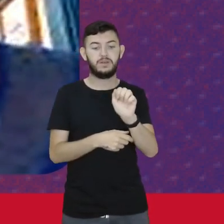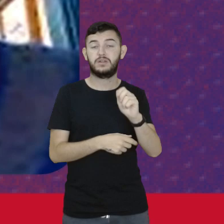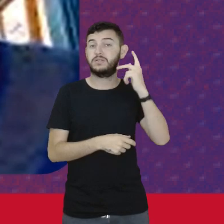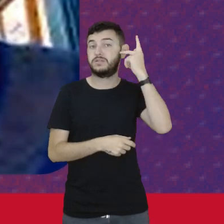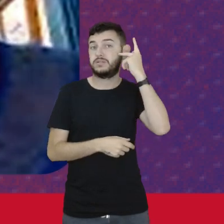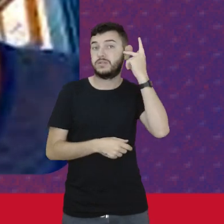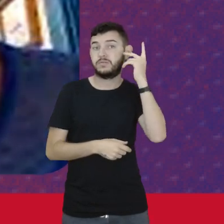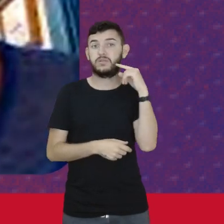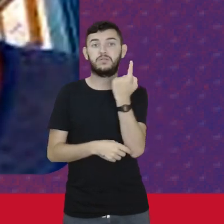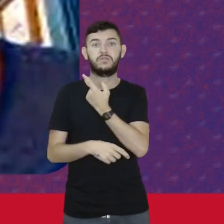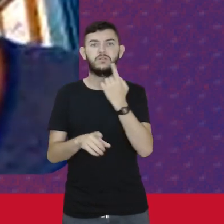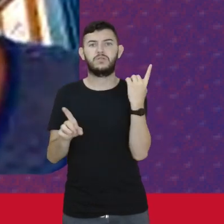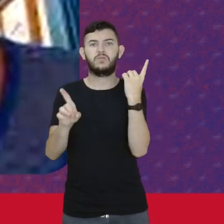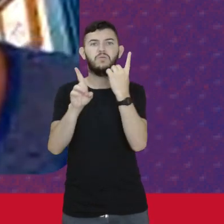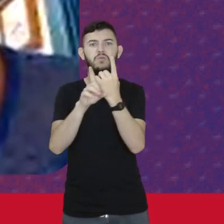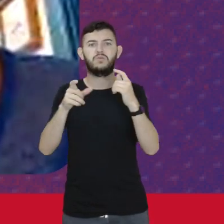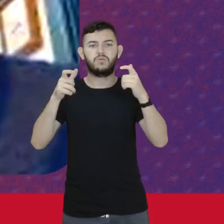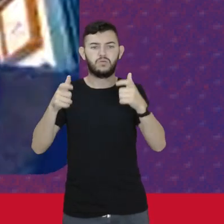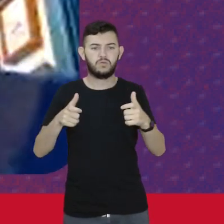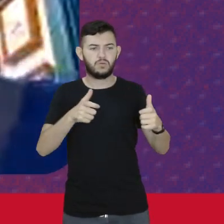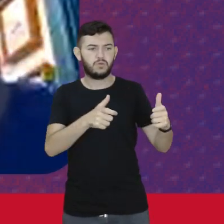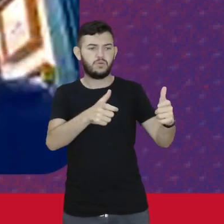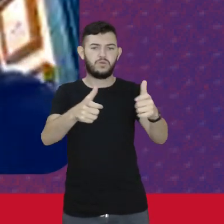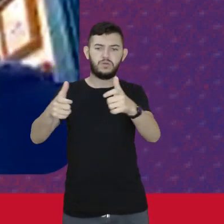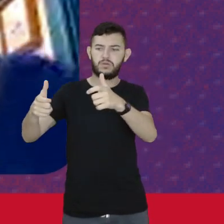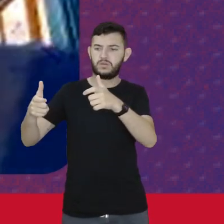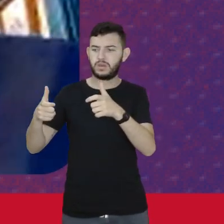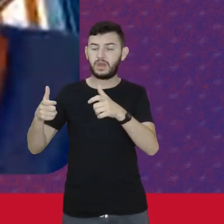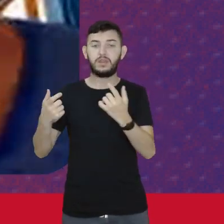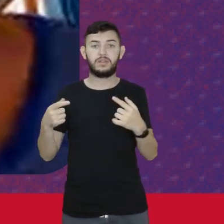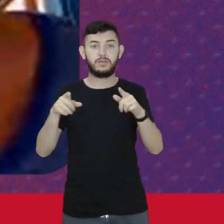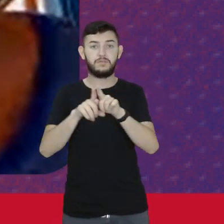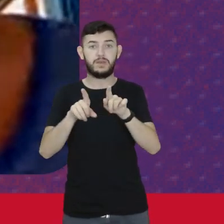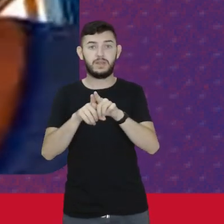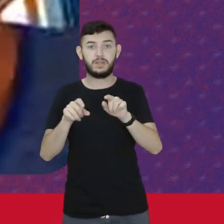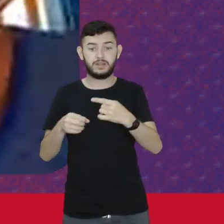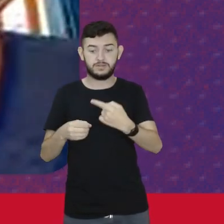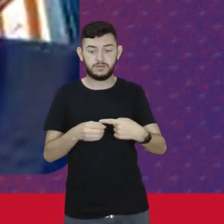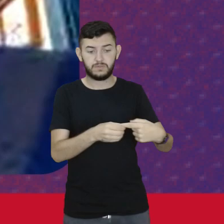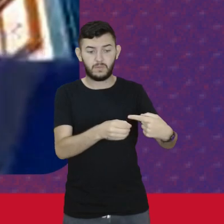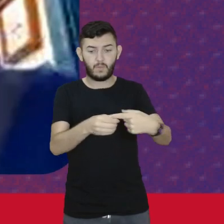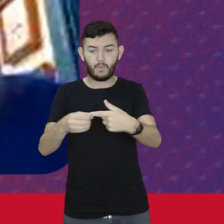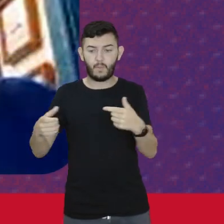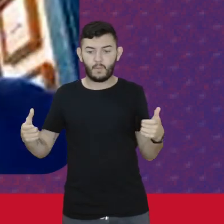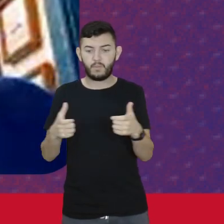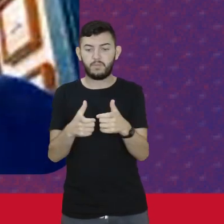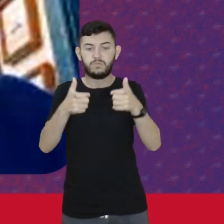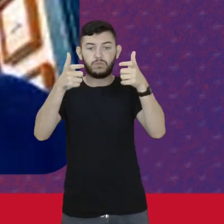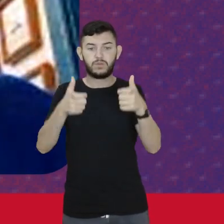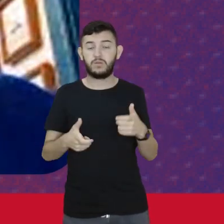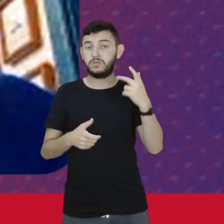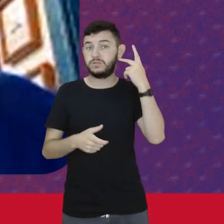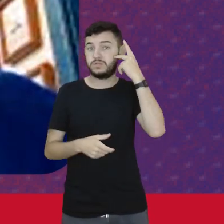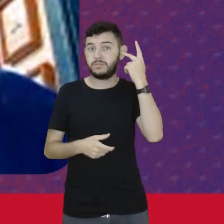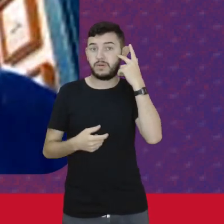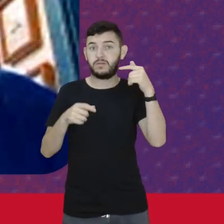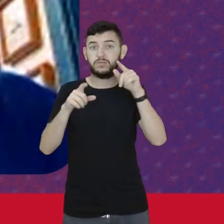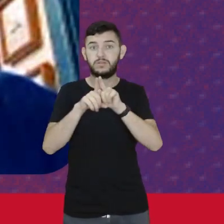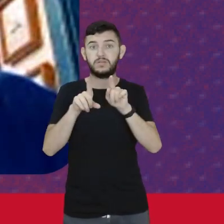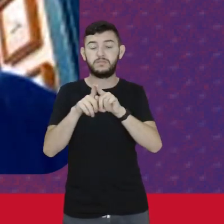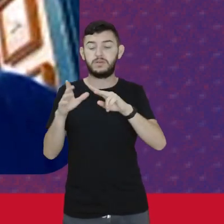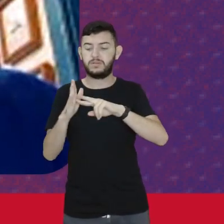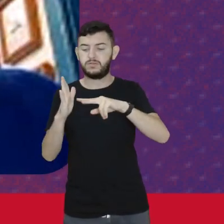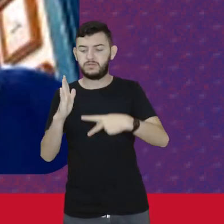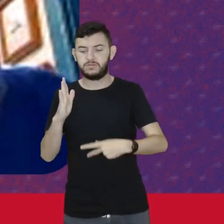em diversos lugares, nas periferias de São Paulo, nos sindicatos, né? E até que,